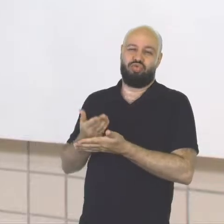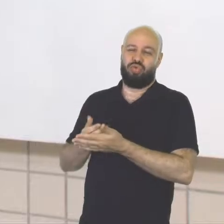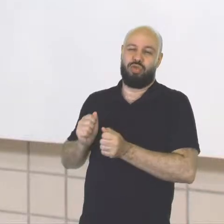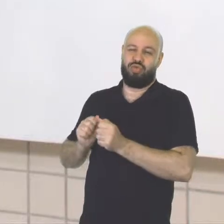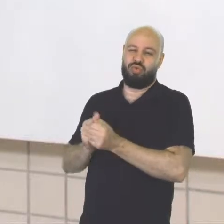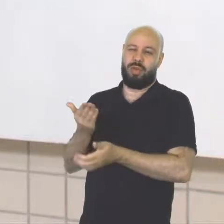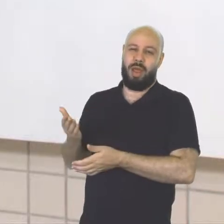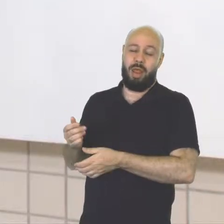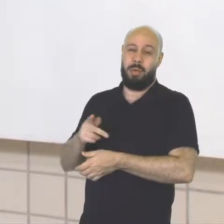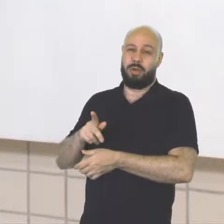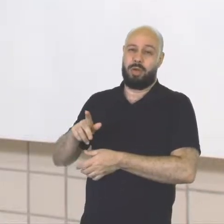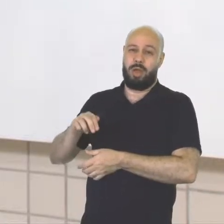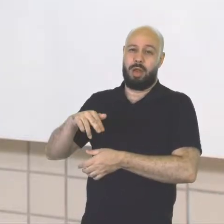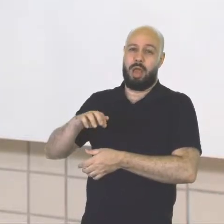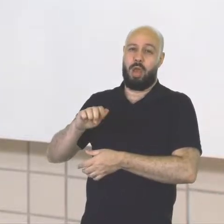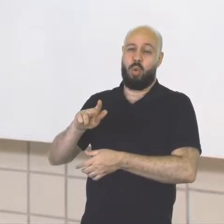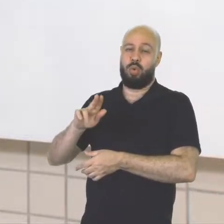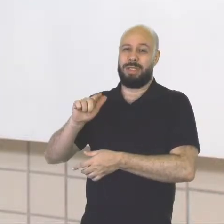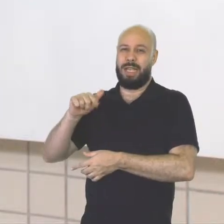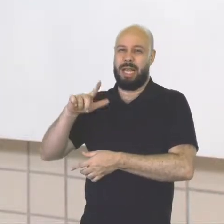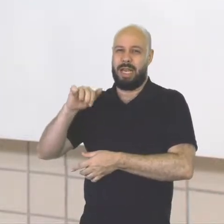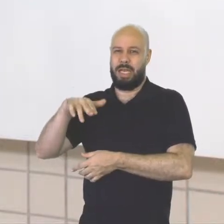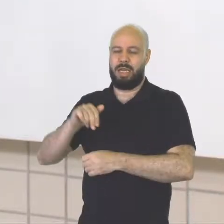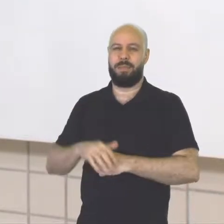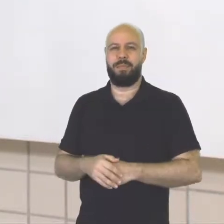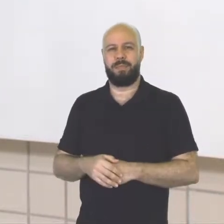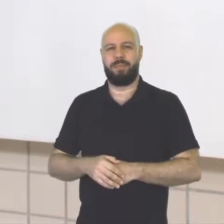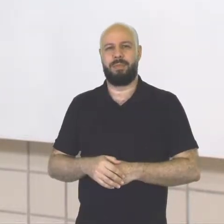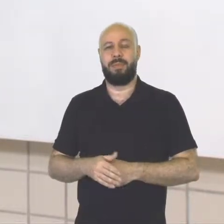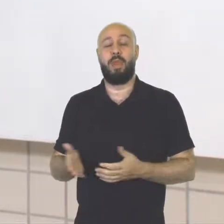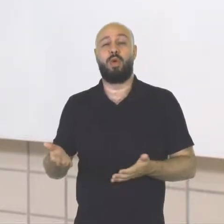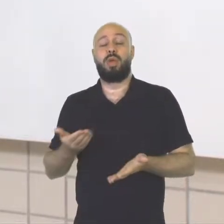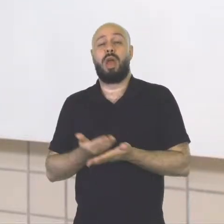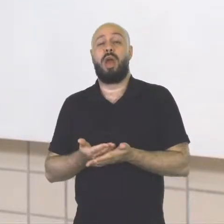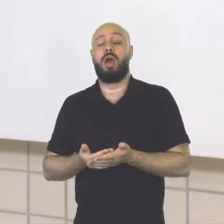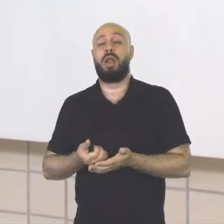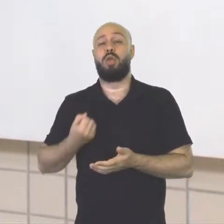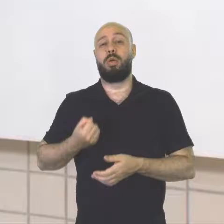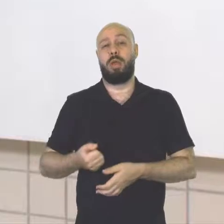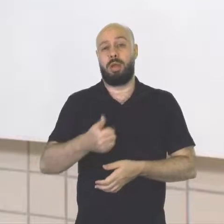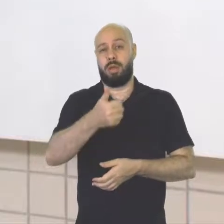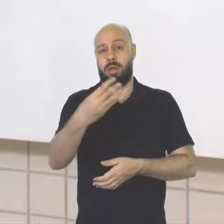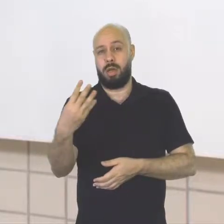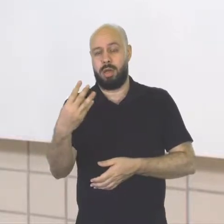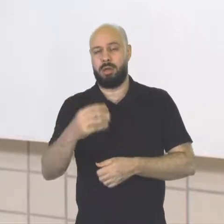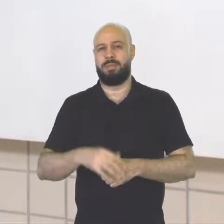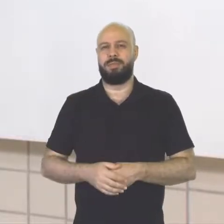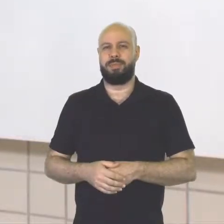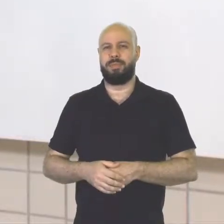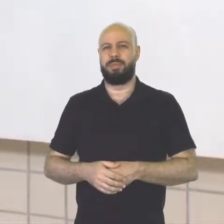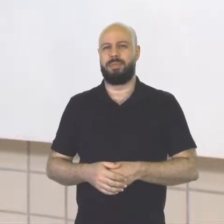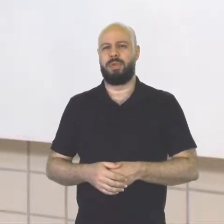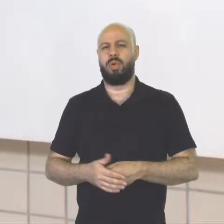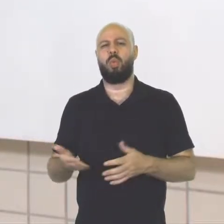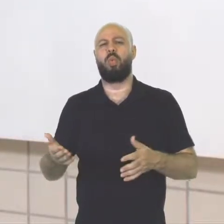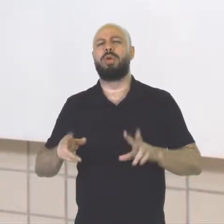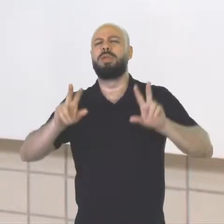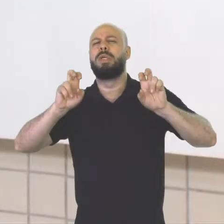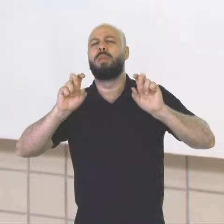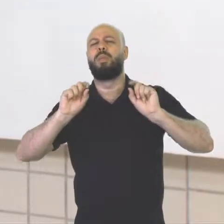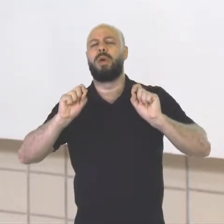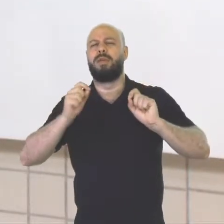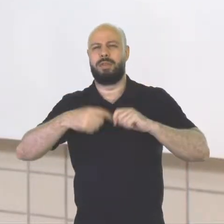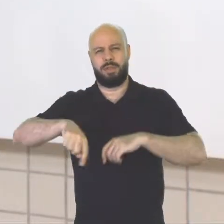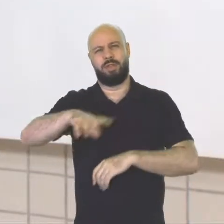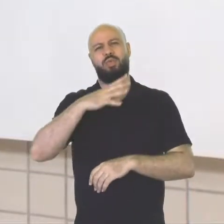professora Neuzilene para vocês, ok? Então, hoje é a nossa aula de número 13. A nossa aula de hoje, ela vai trabalhar um assunto que já é